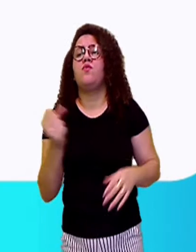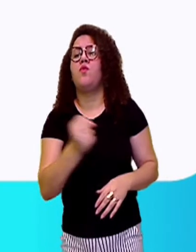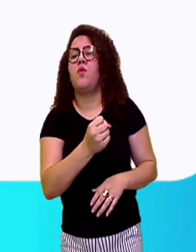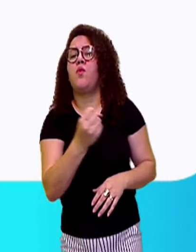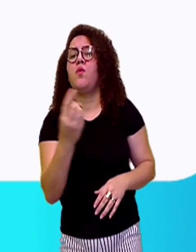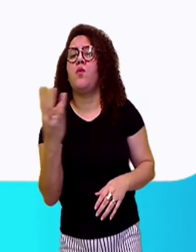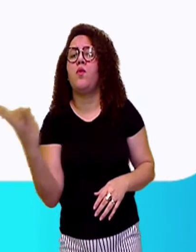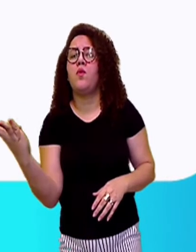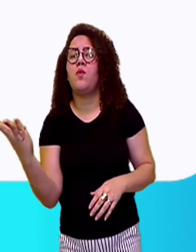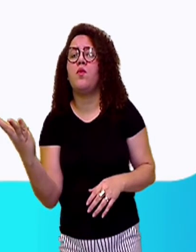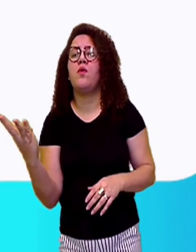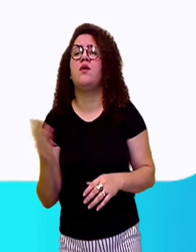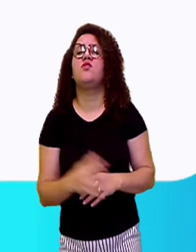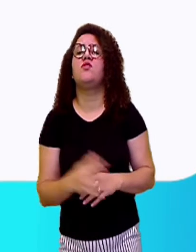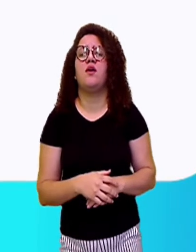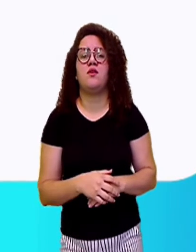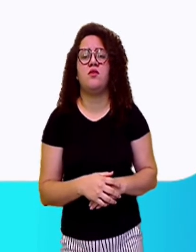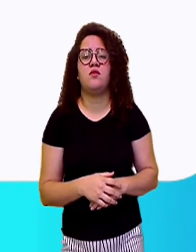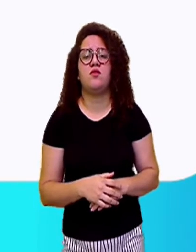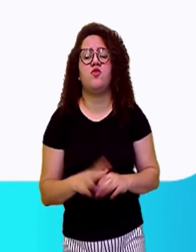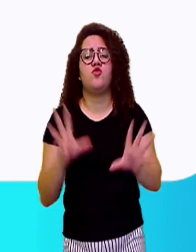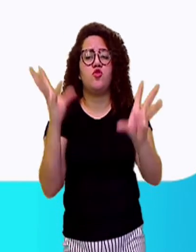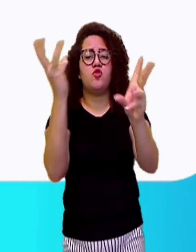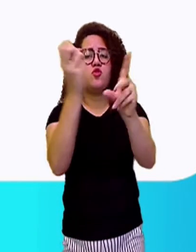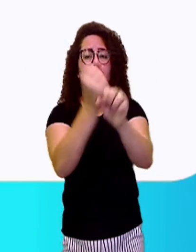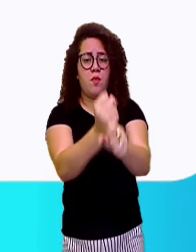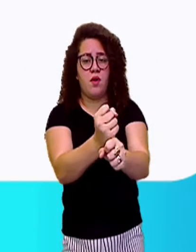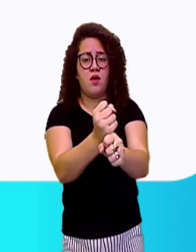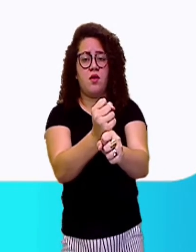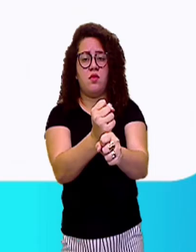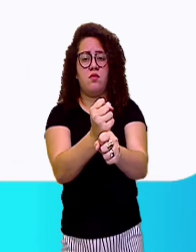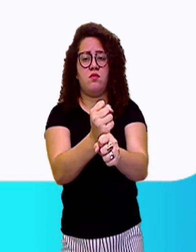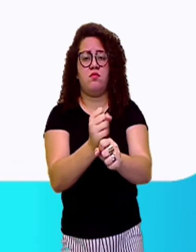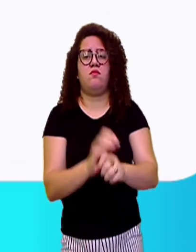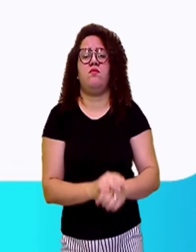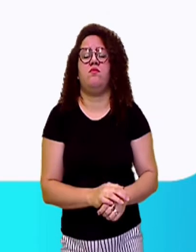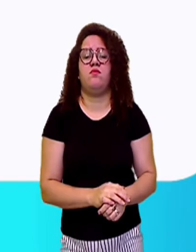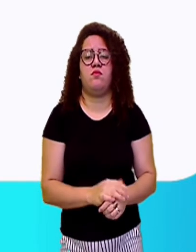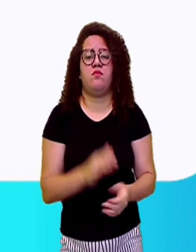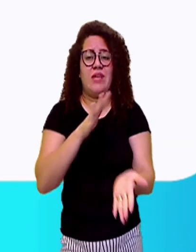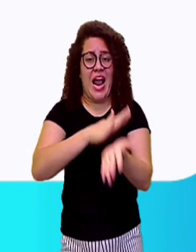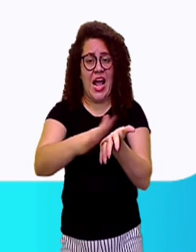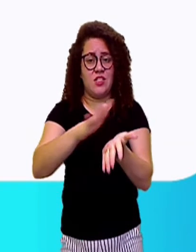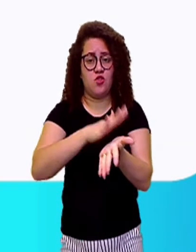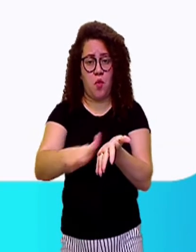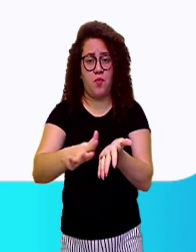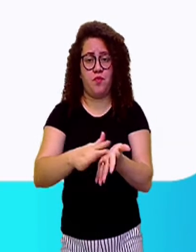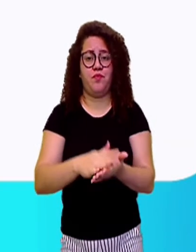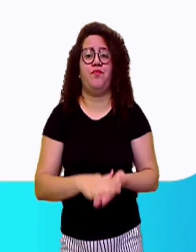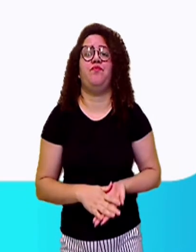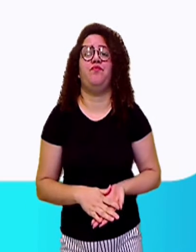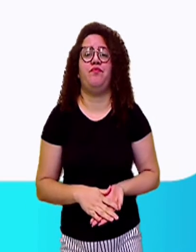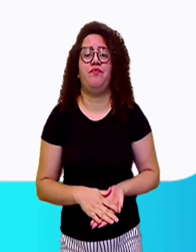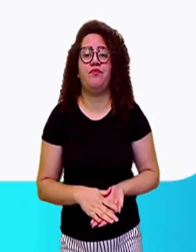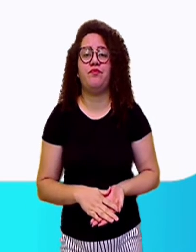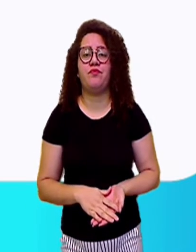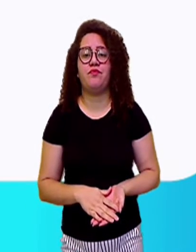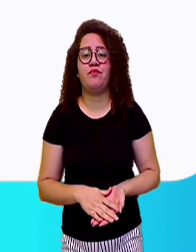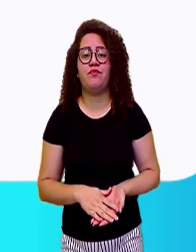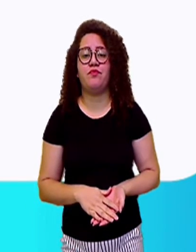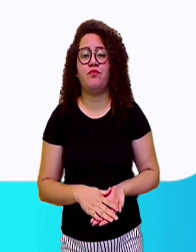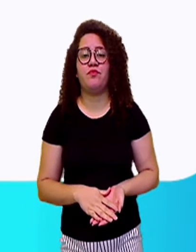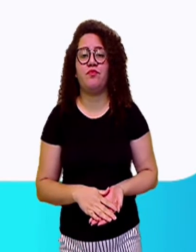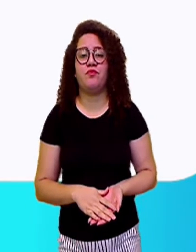né? Então, somando todas as despesas, então Jefferson gastou, só um minutinho